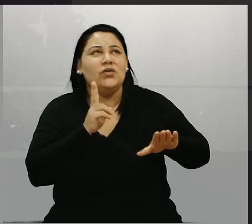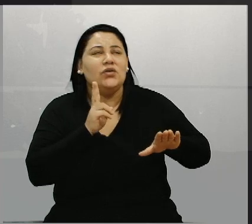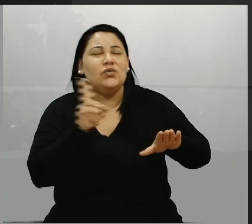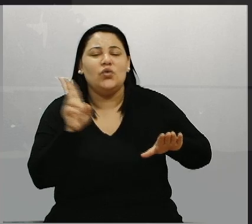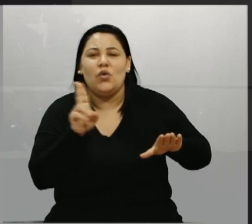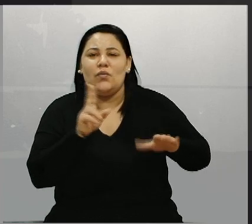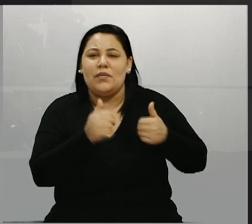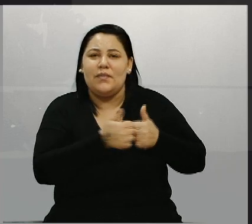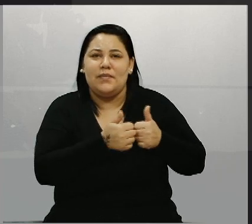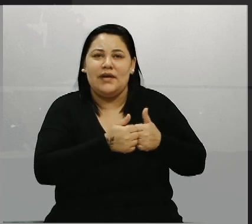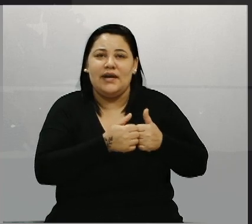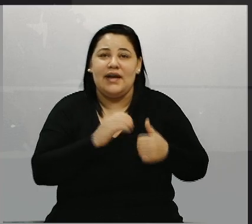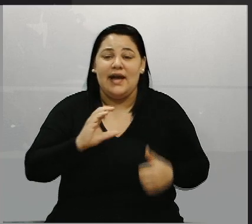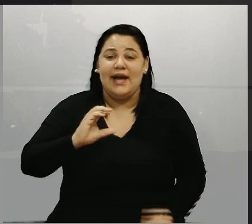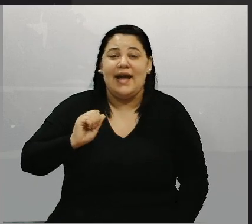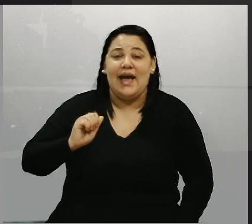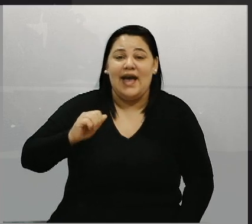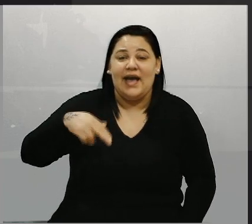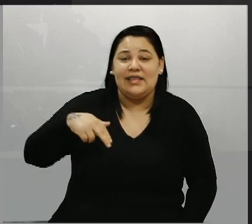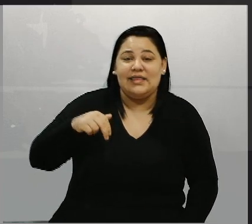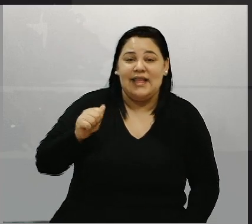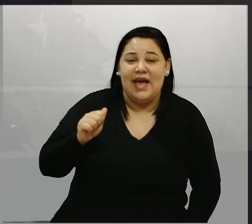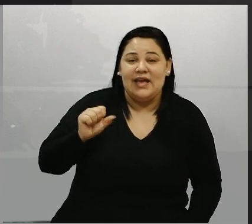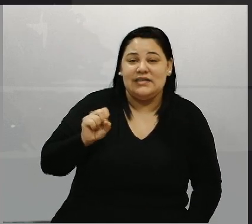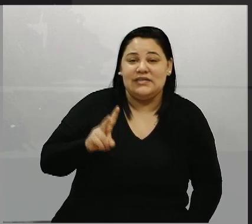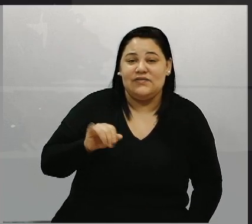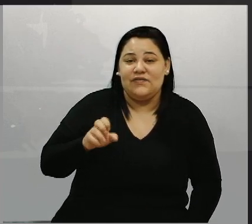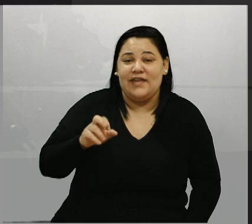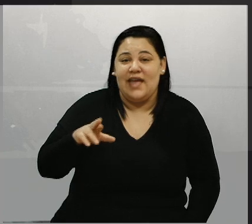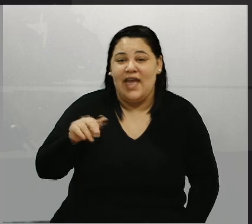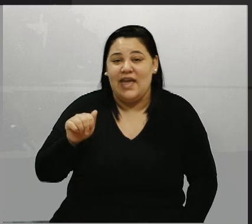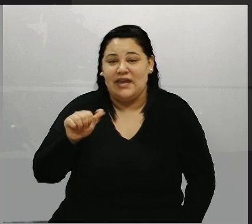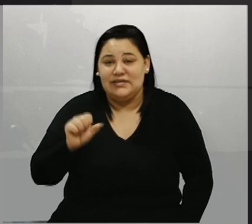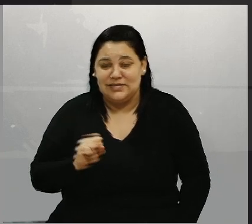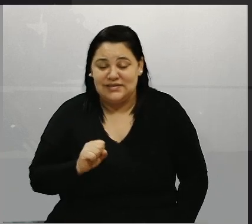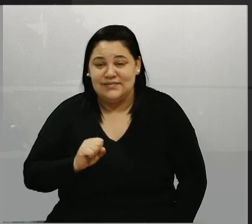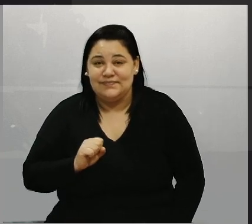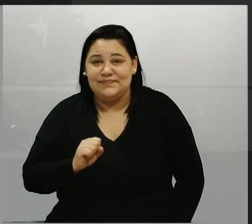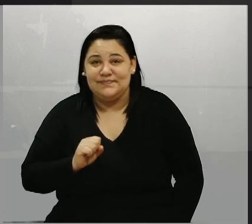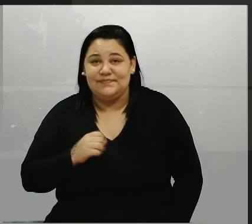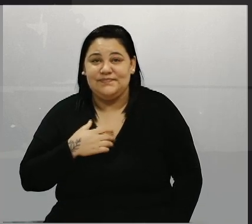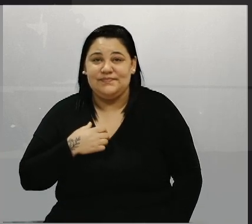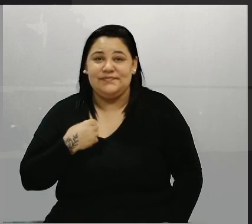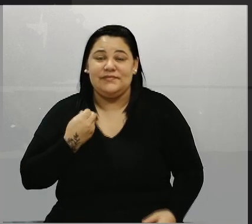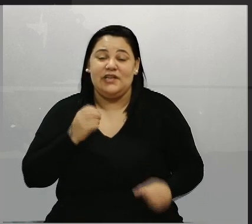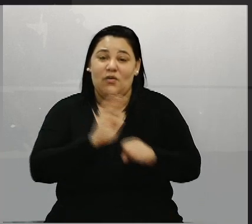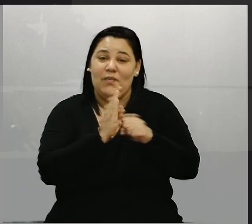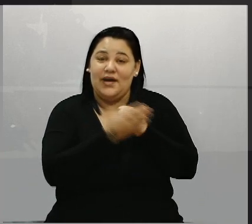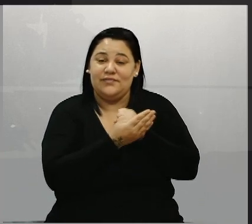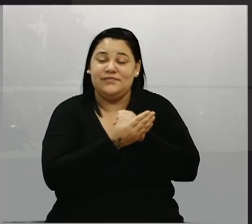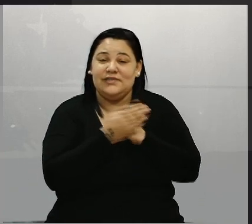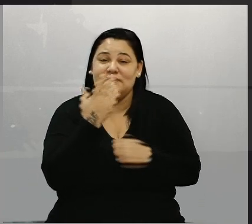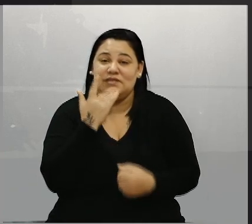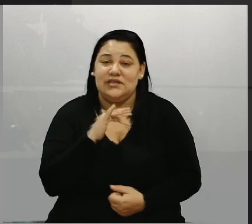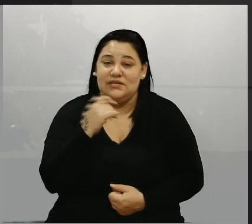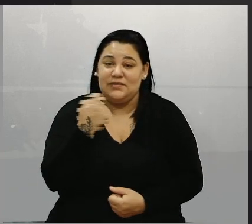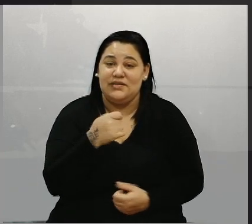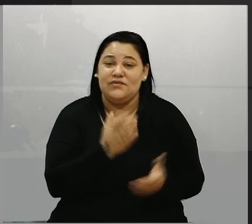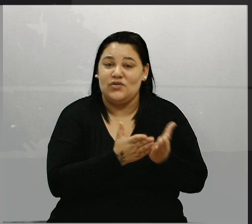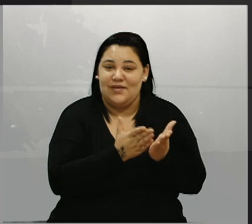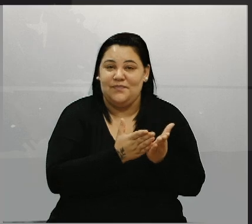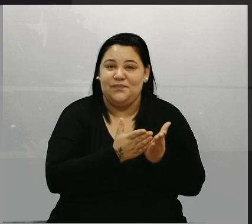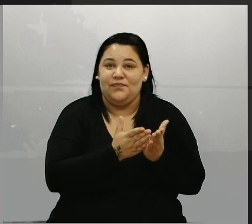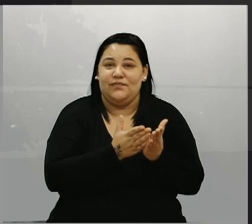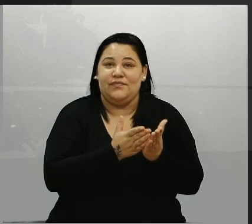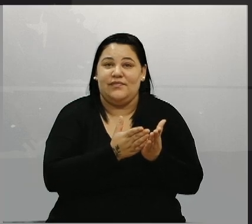de Canasvieiras, desculpa, eu lembrei. Até a praia de Canasvieiras, que é um bairro onde as crianças tinham que estudar. Isso